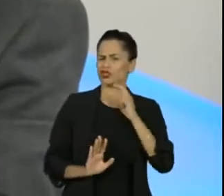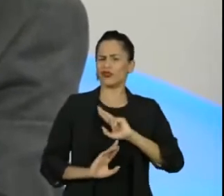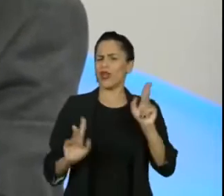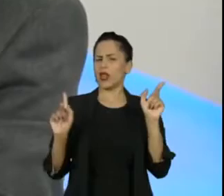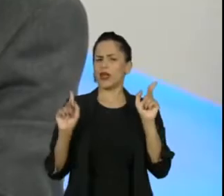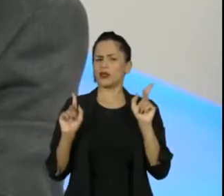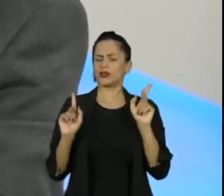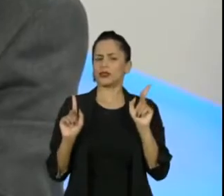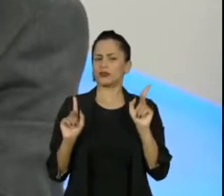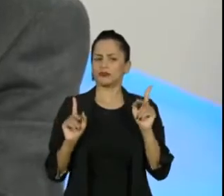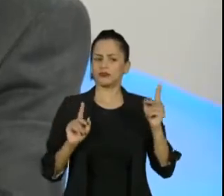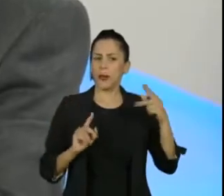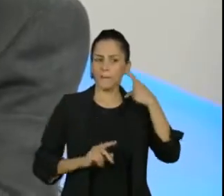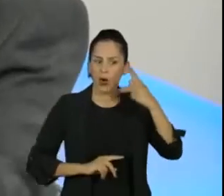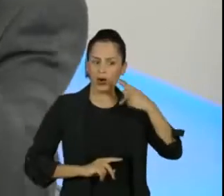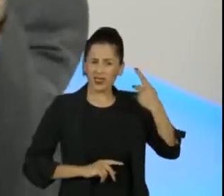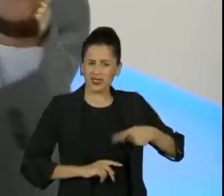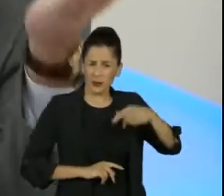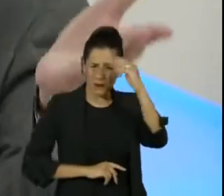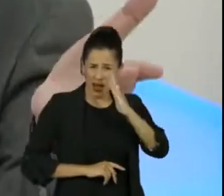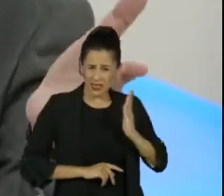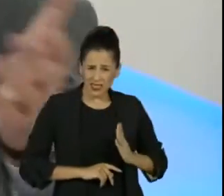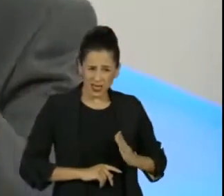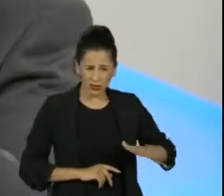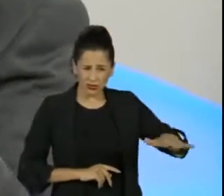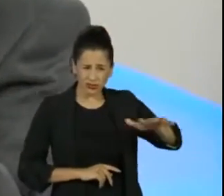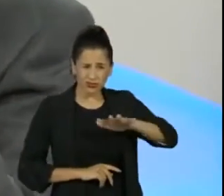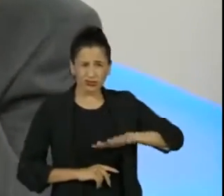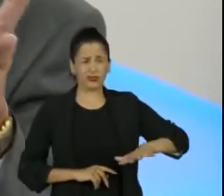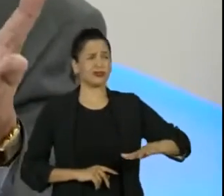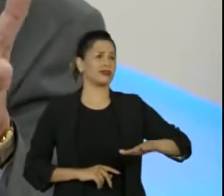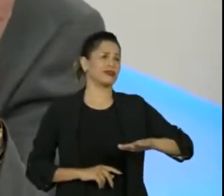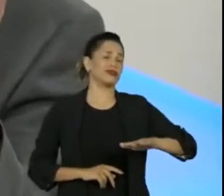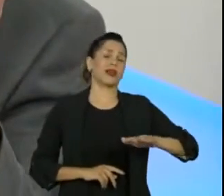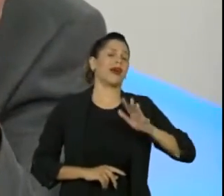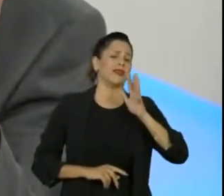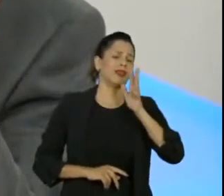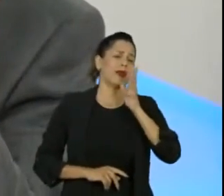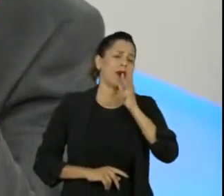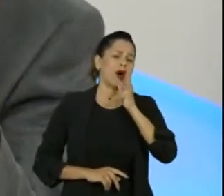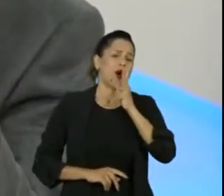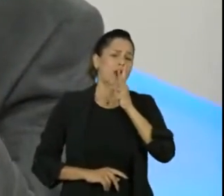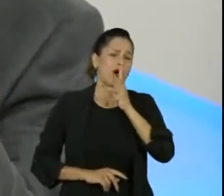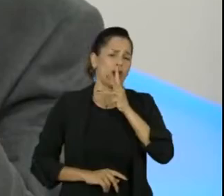anda a política no Brasil, nós estamos uma eternidade. O que pode acontecer